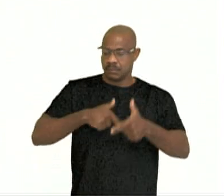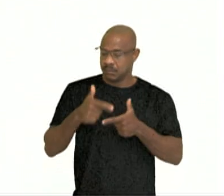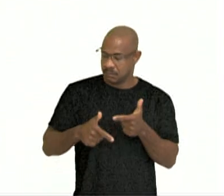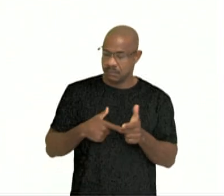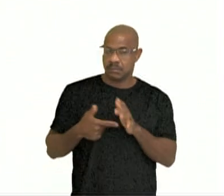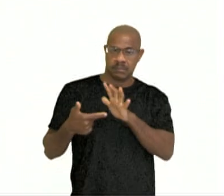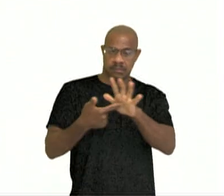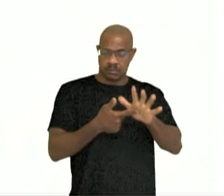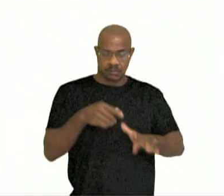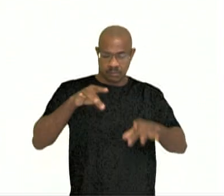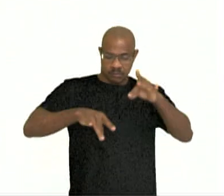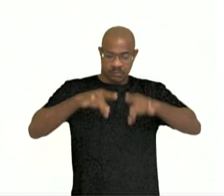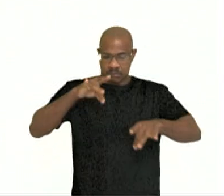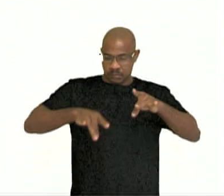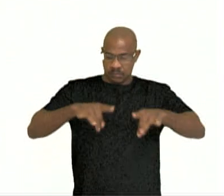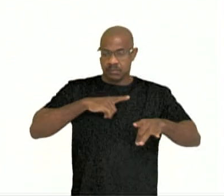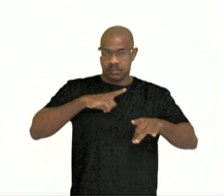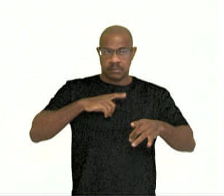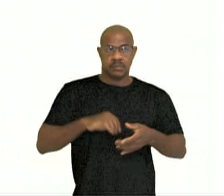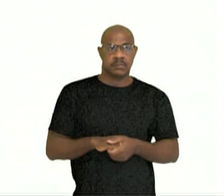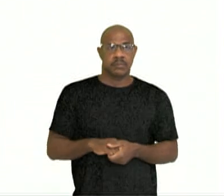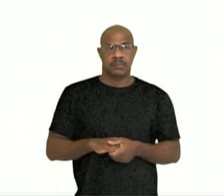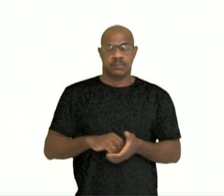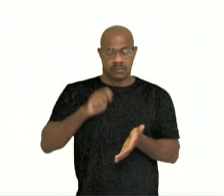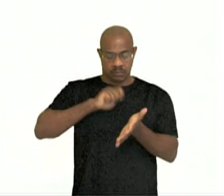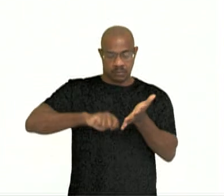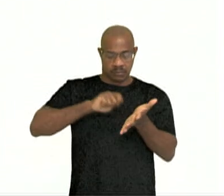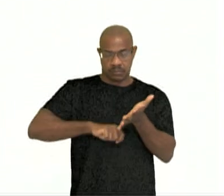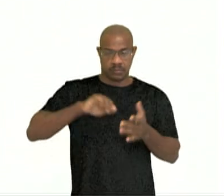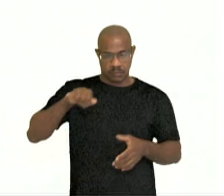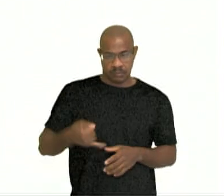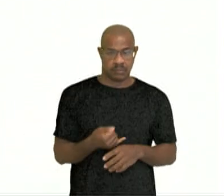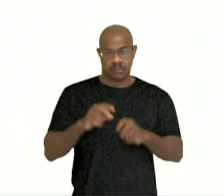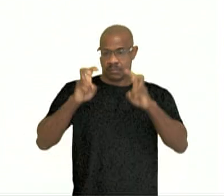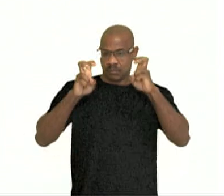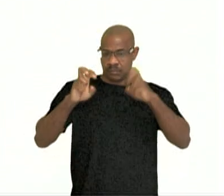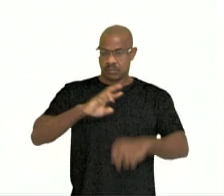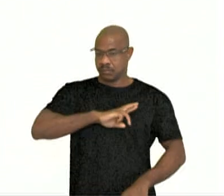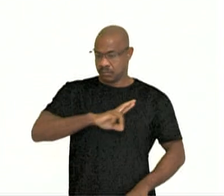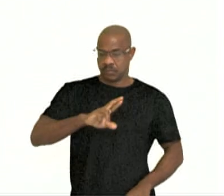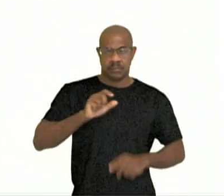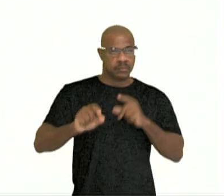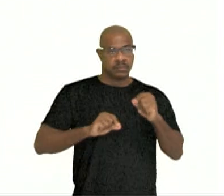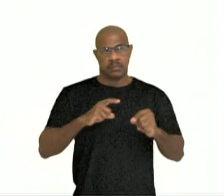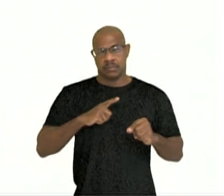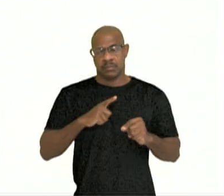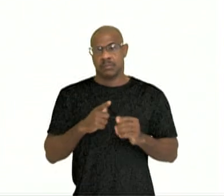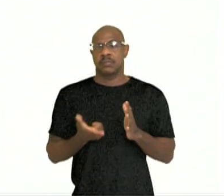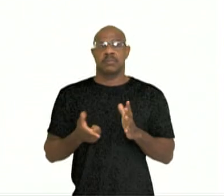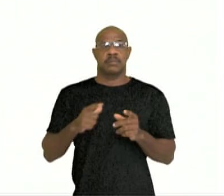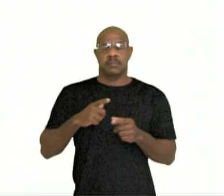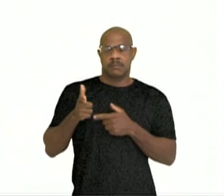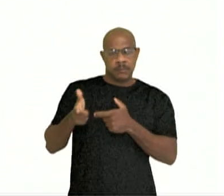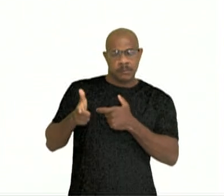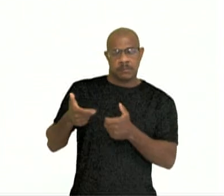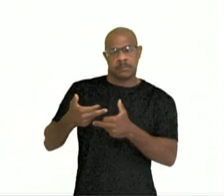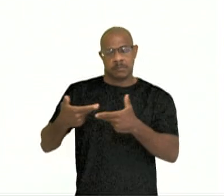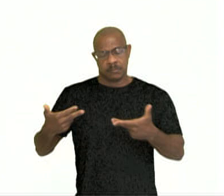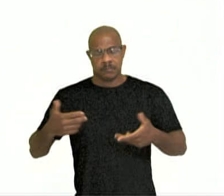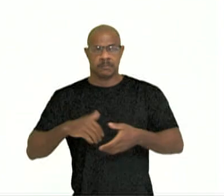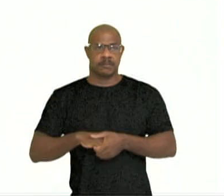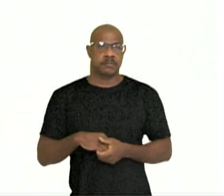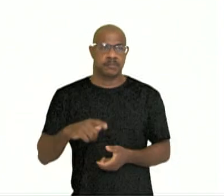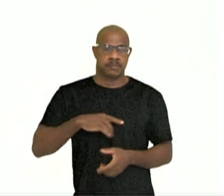do teatro vicentino. O autor aproveita a temática religiosa como pretexto para a crítica de costumes. Então,